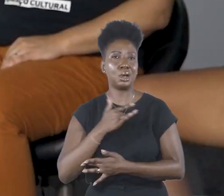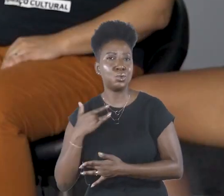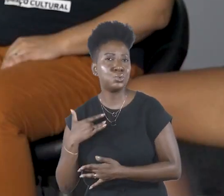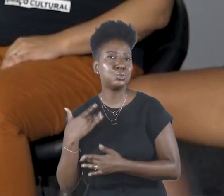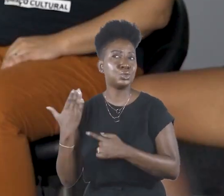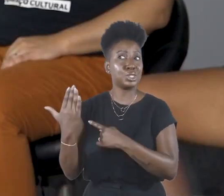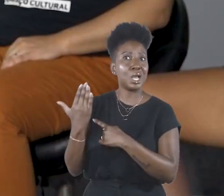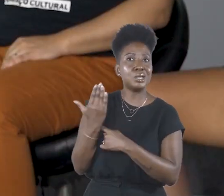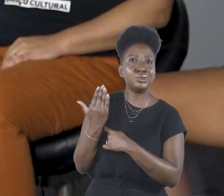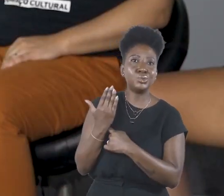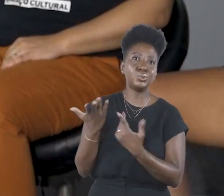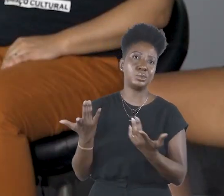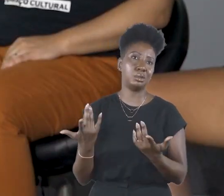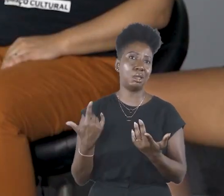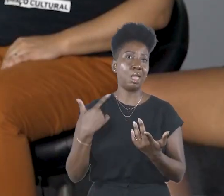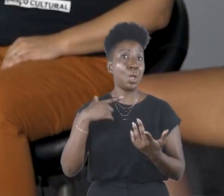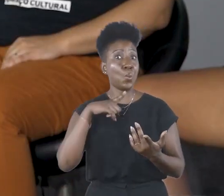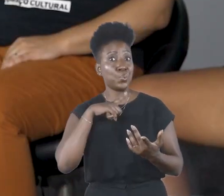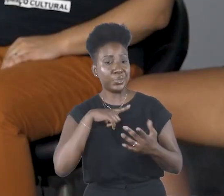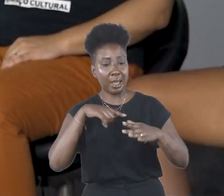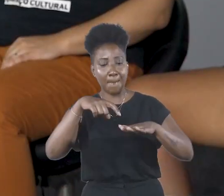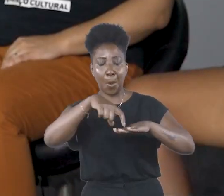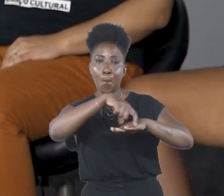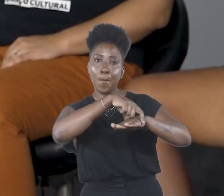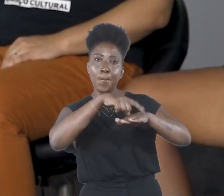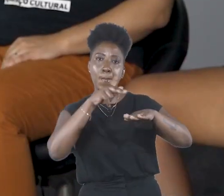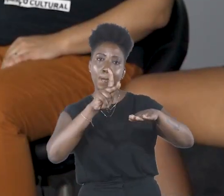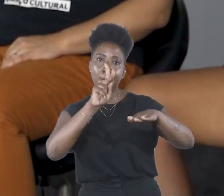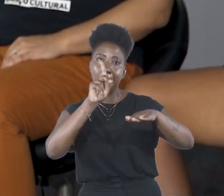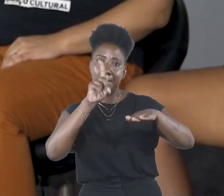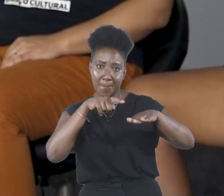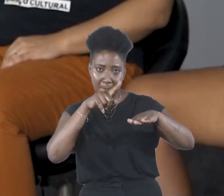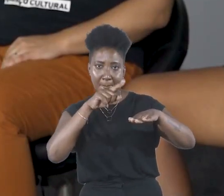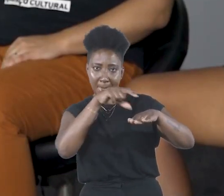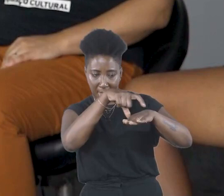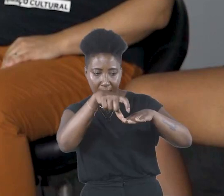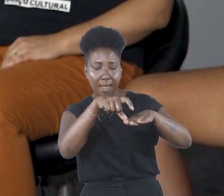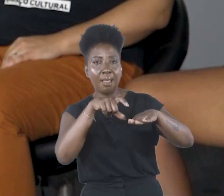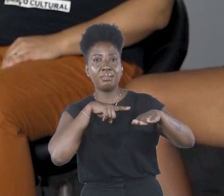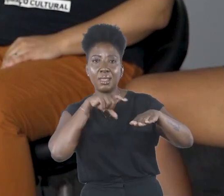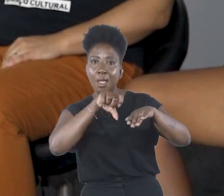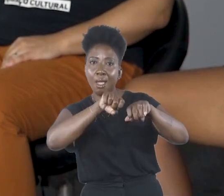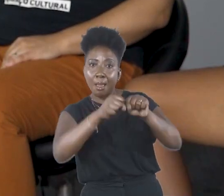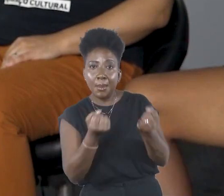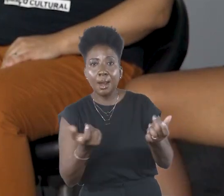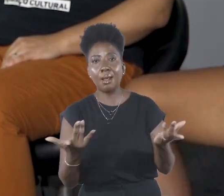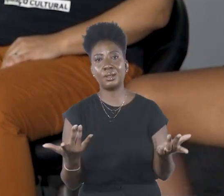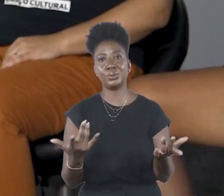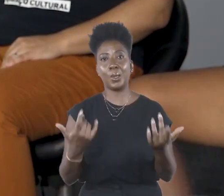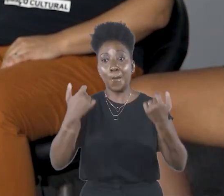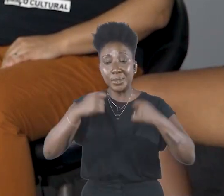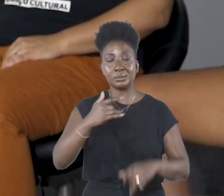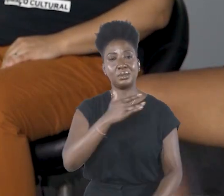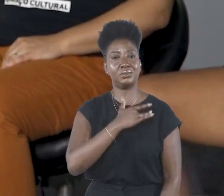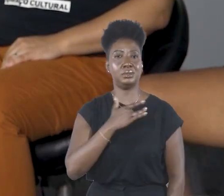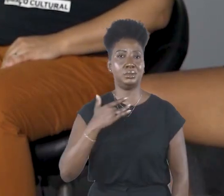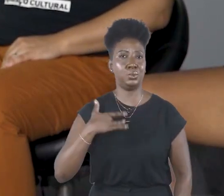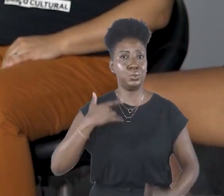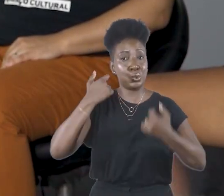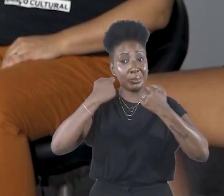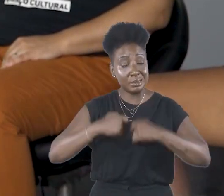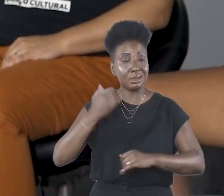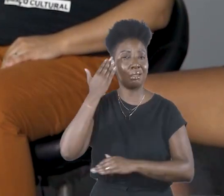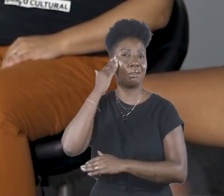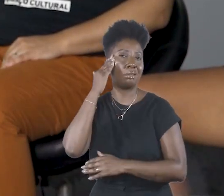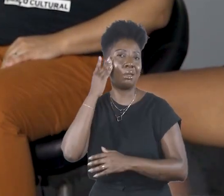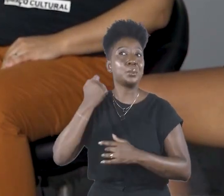procurar saúde. Eu tive um pé destruído, quebrado, e com esses problemas eu precisava saúde, ao entender que eu